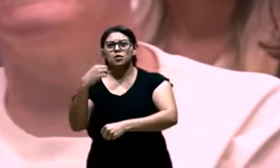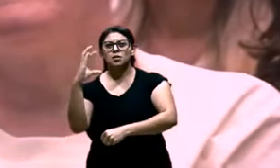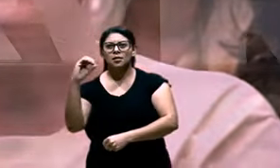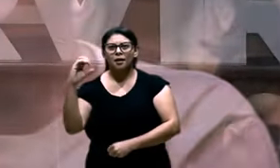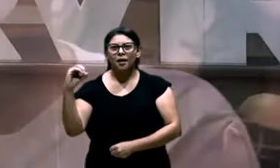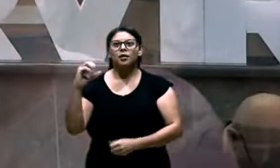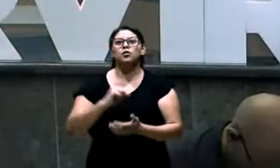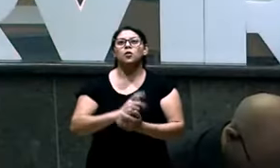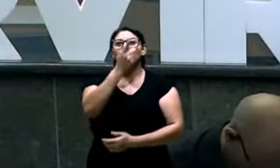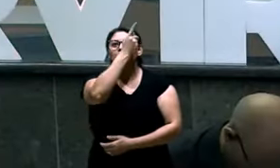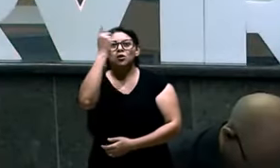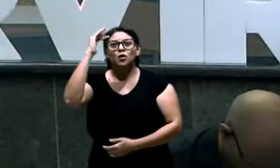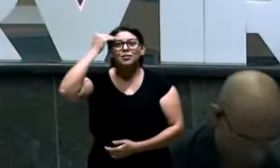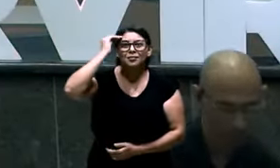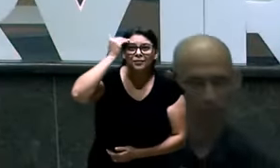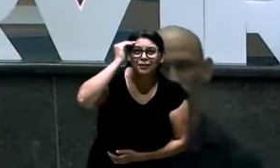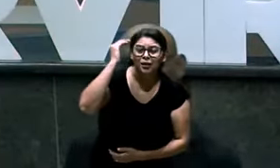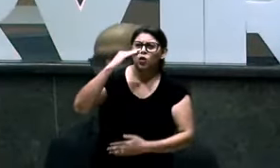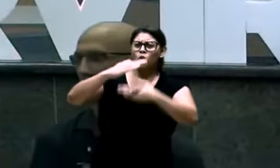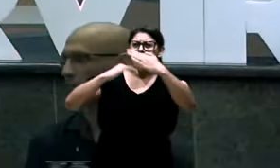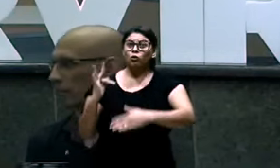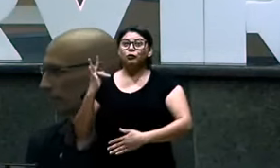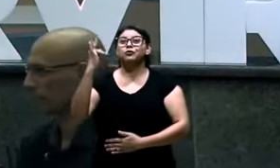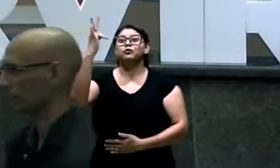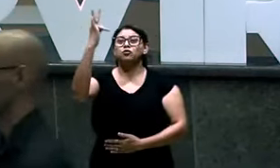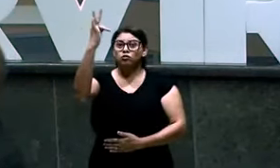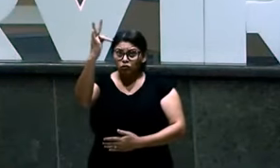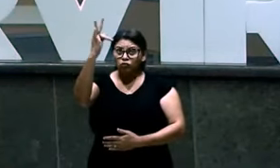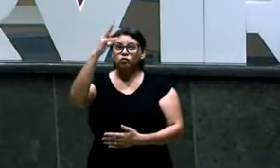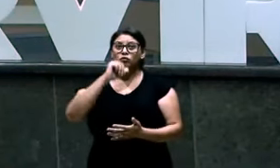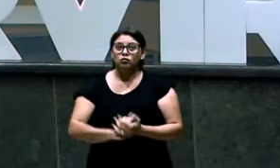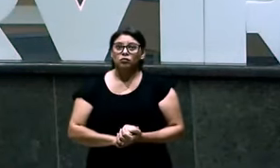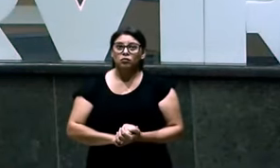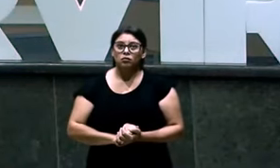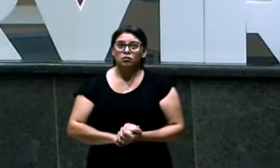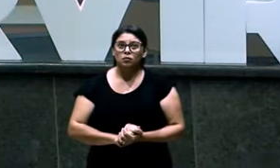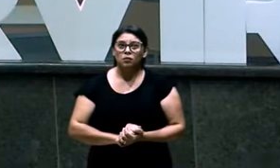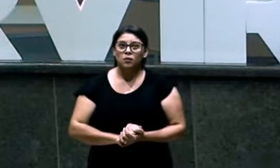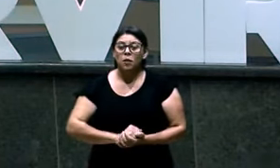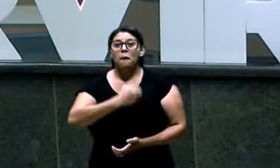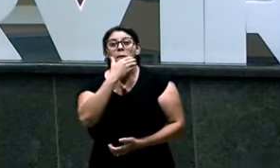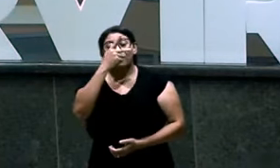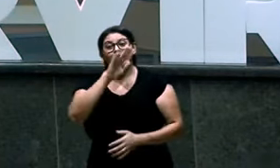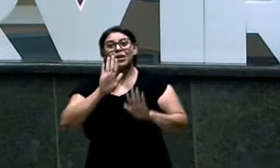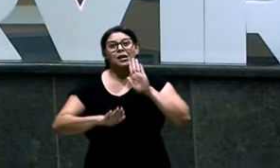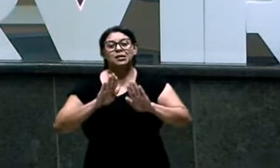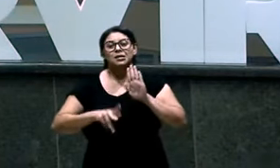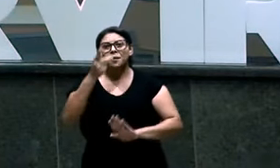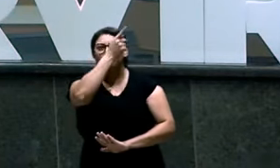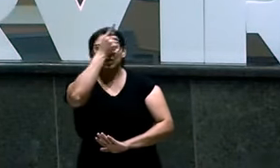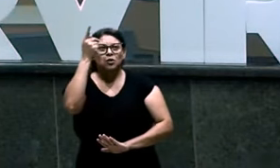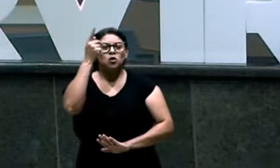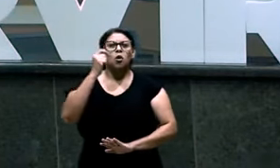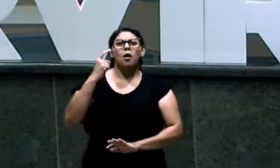o rei Jesus. Se passasse 80 ou 200 ou quem sabe 1000 anos, alguém poderia duvidar se realmente houve curas.